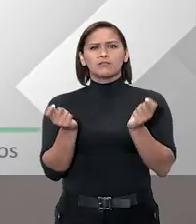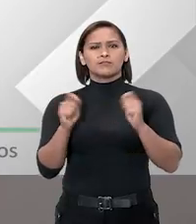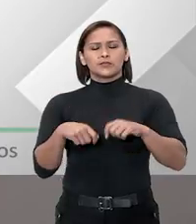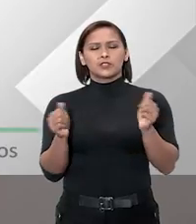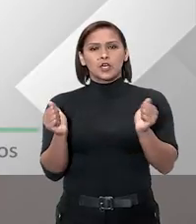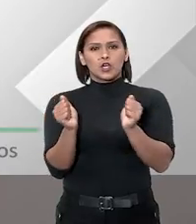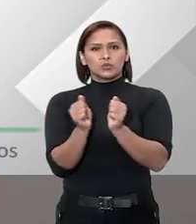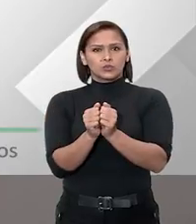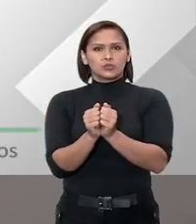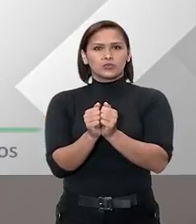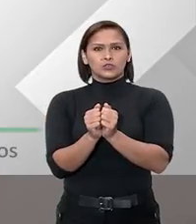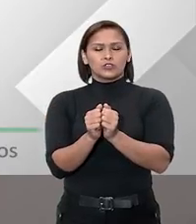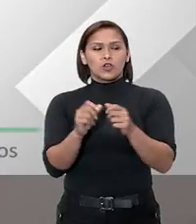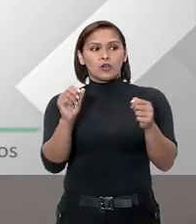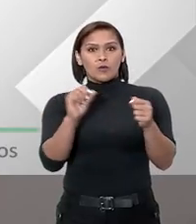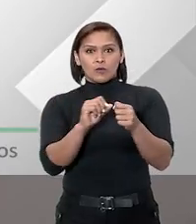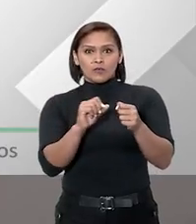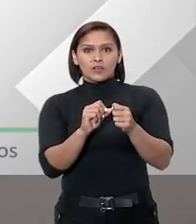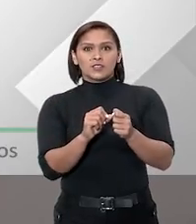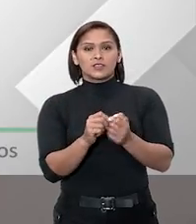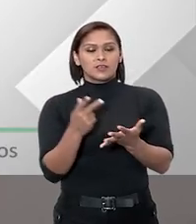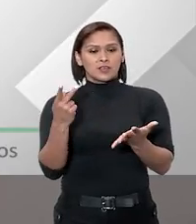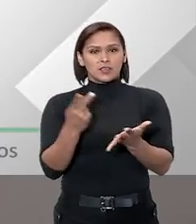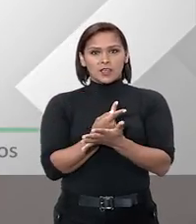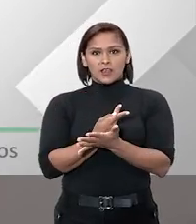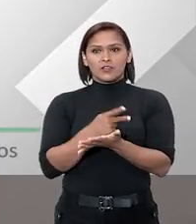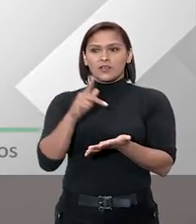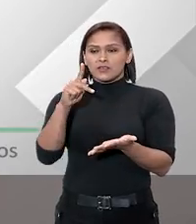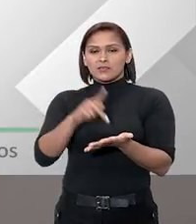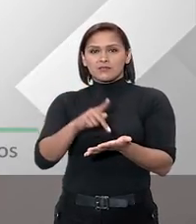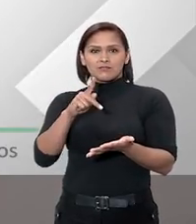possamos juntos fazer com que haja